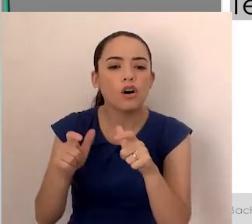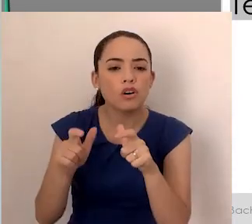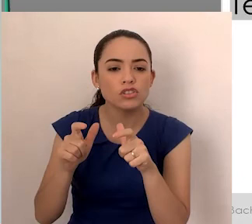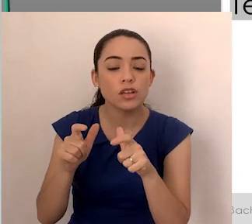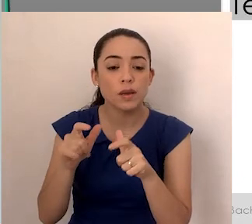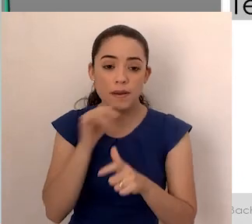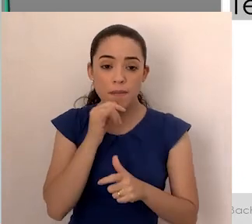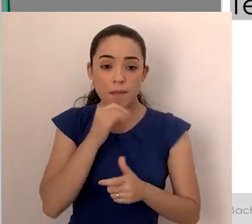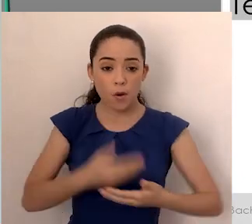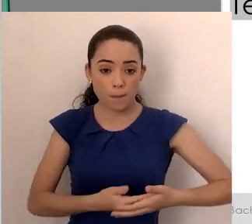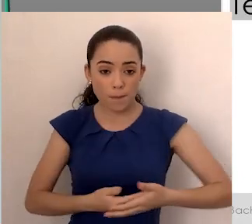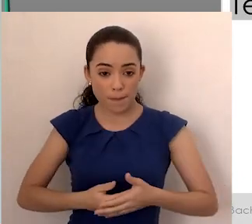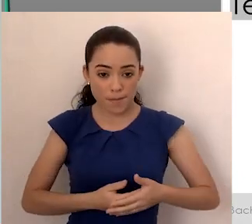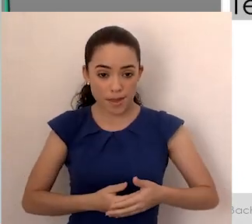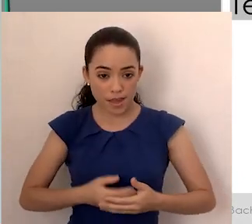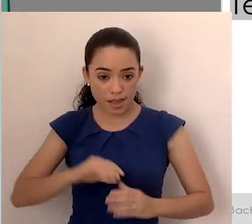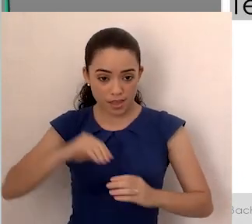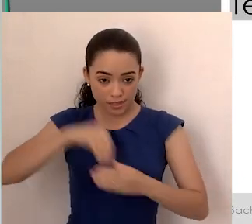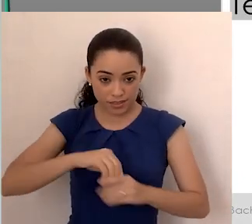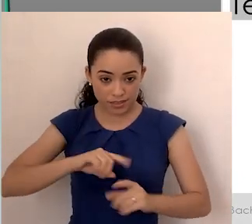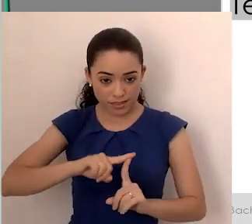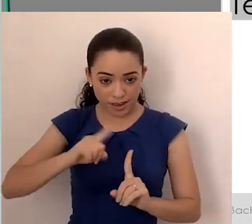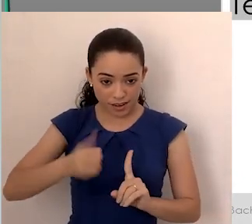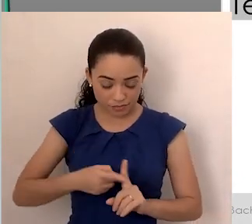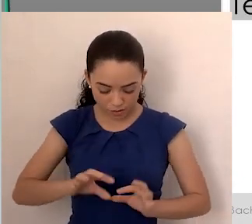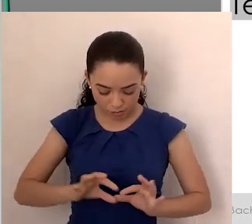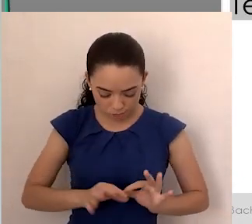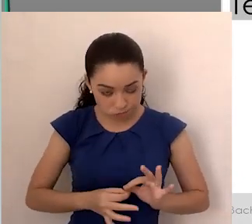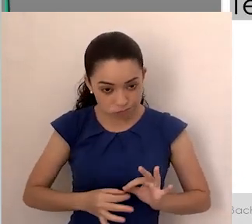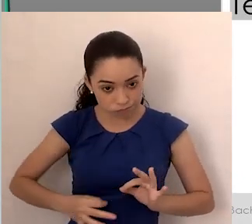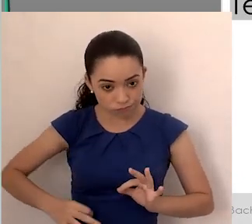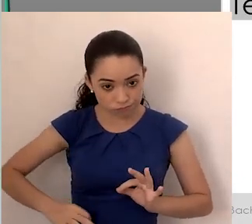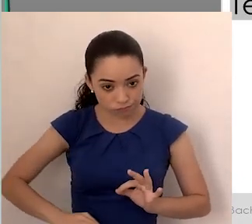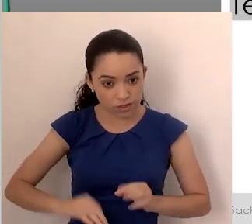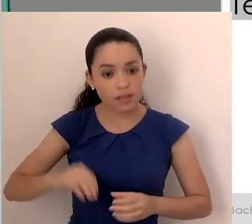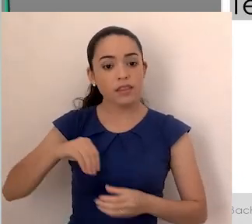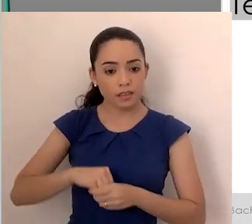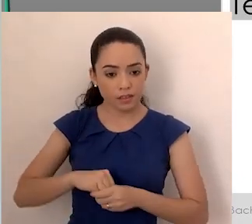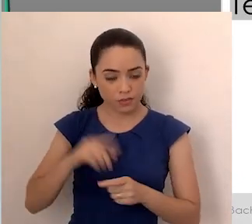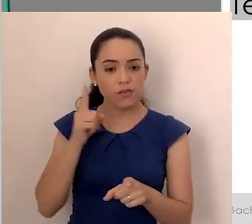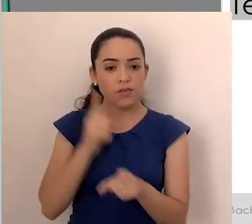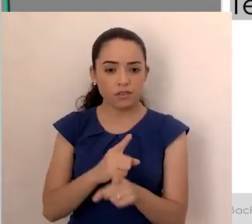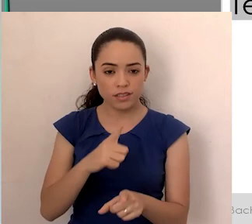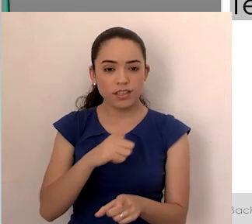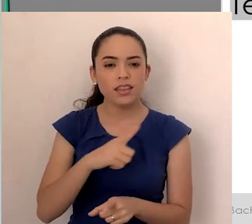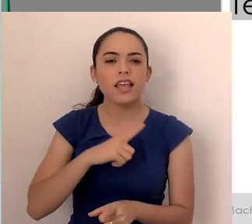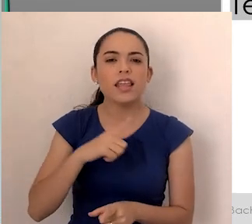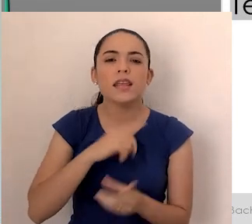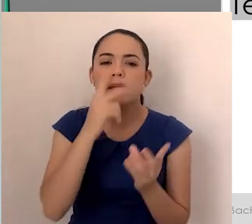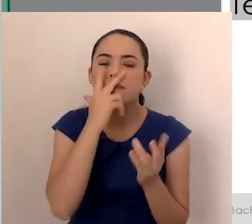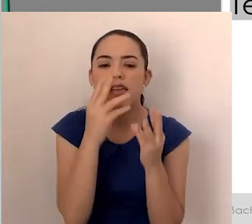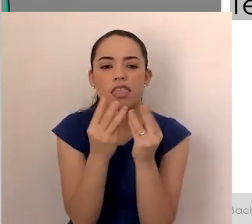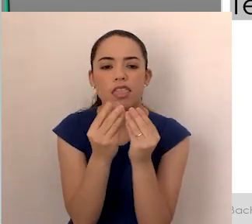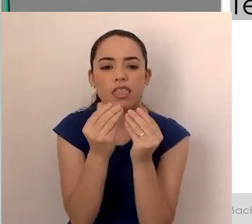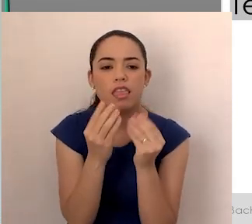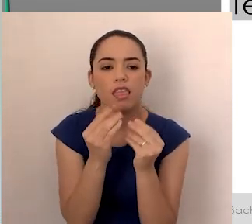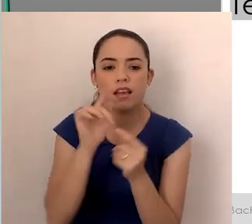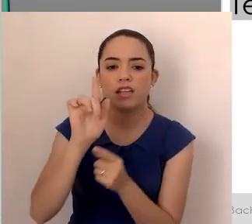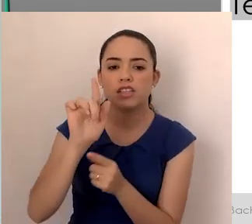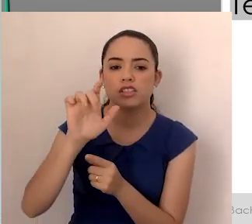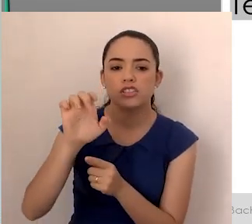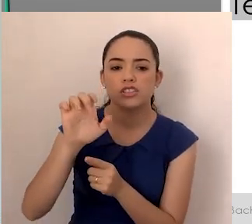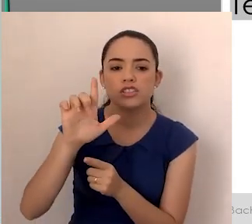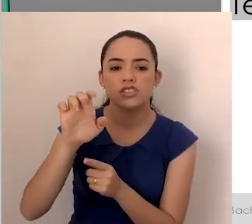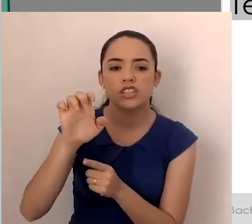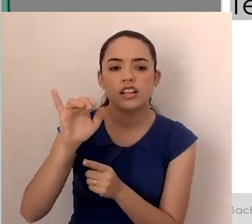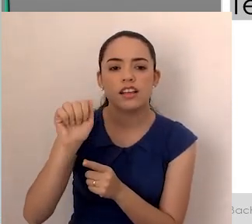desenvolvimento. É encontrado em abundância na geleia de Wharton, que está presente no cordão umbilical. Pode-se observar células e escassas